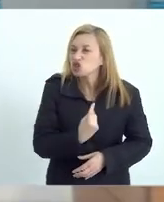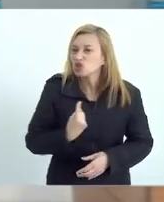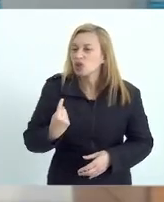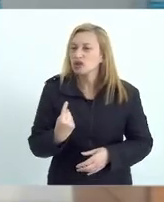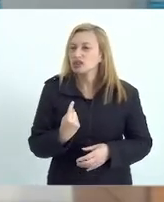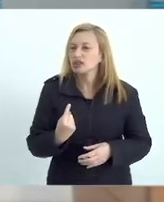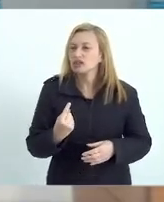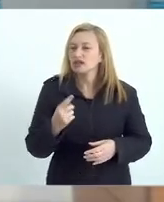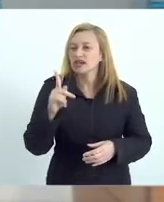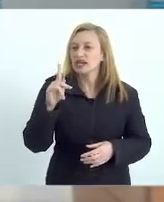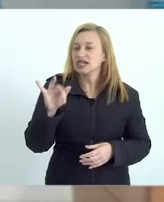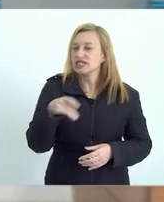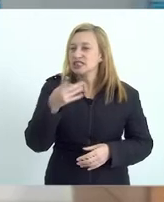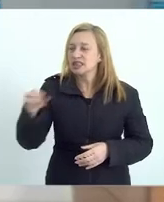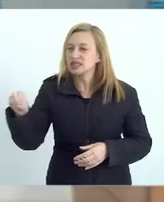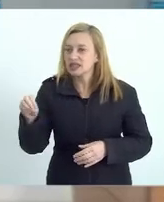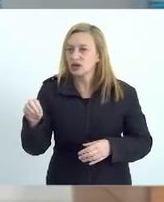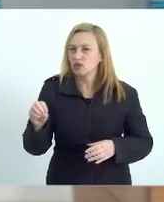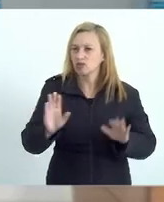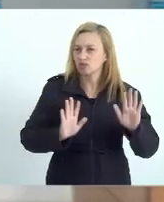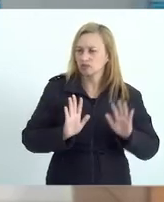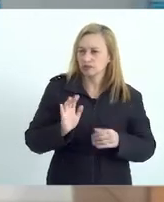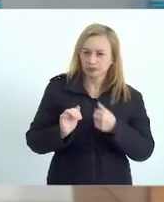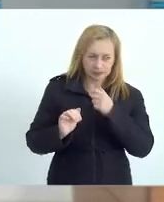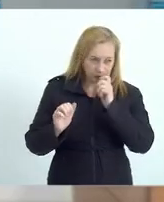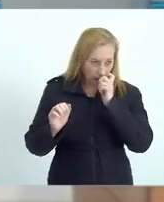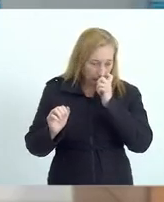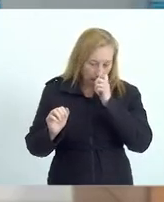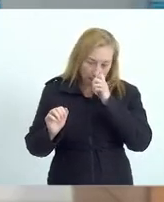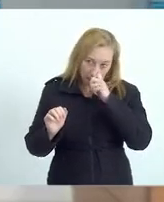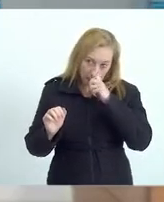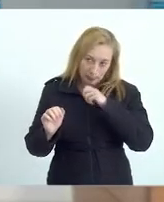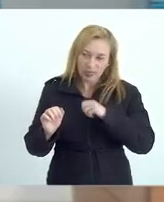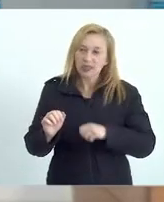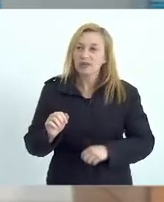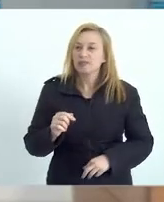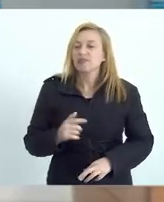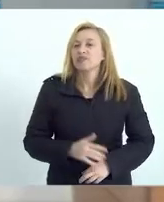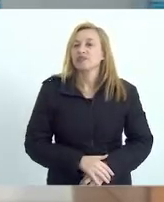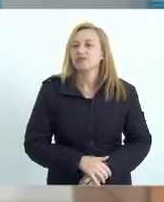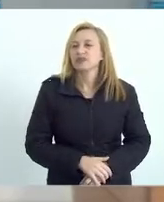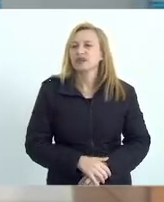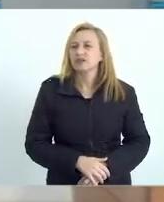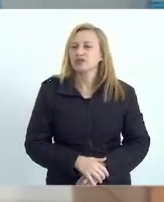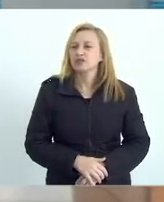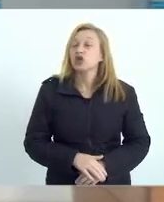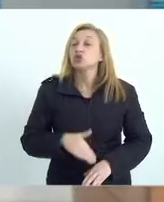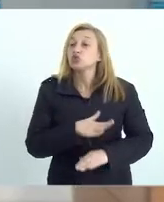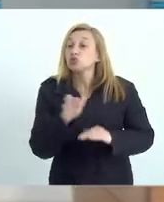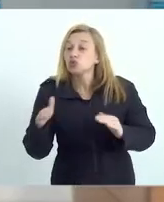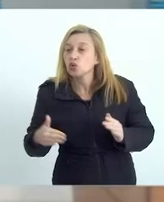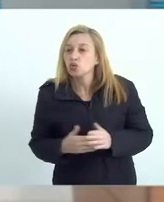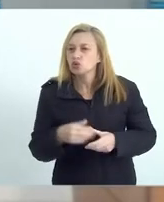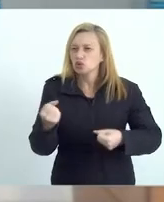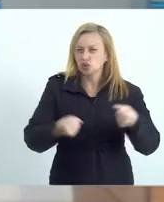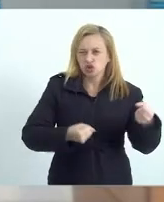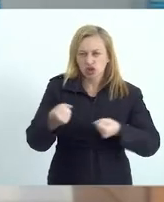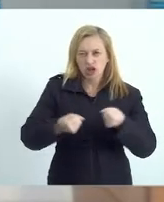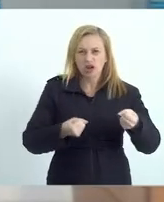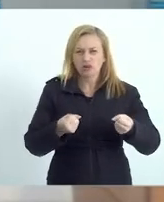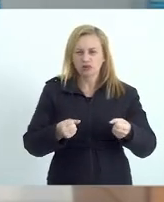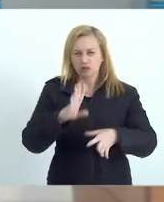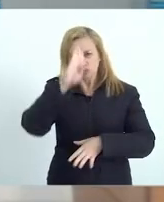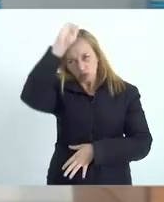fazer uma licitação internacional a página e senhores todos esses carros de